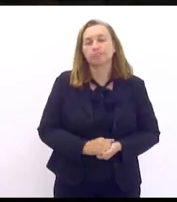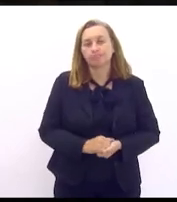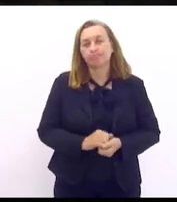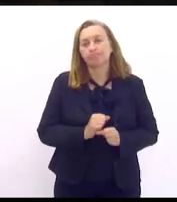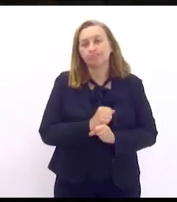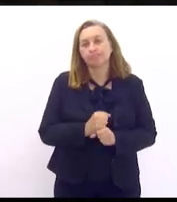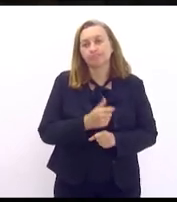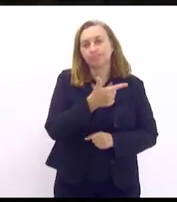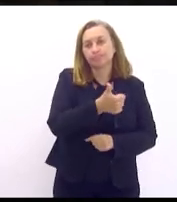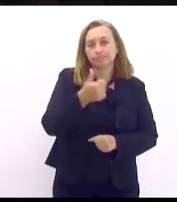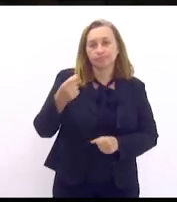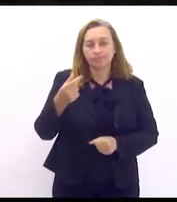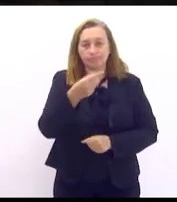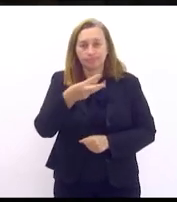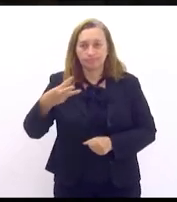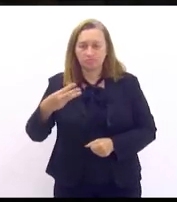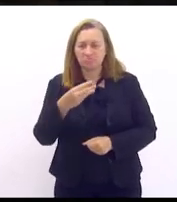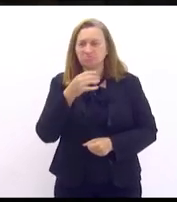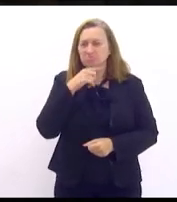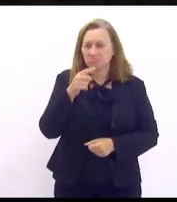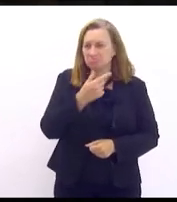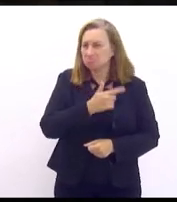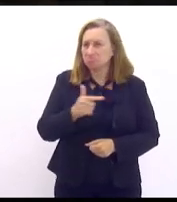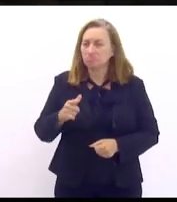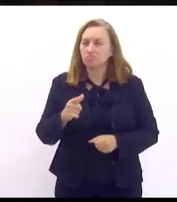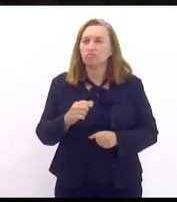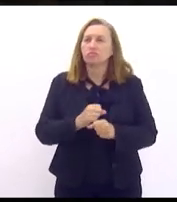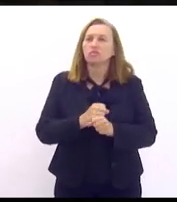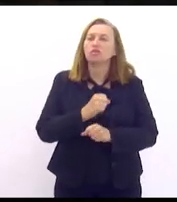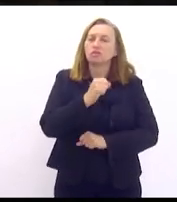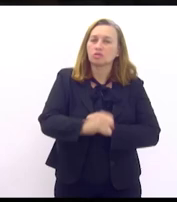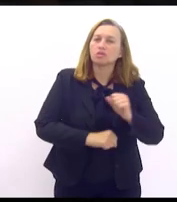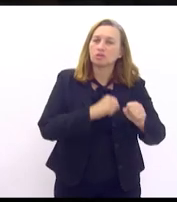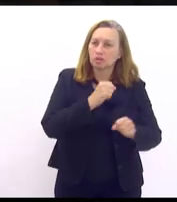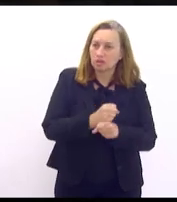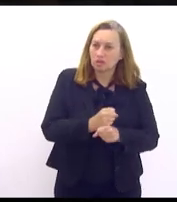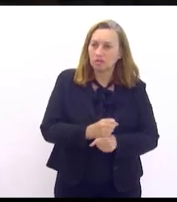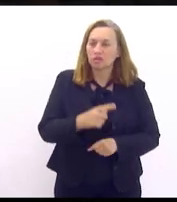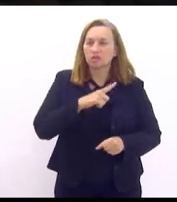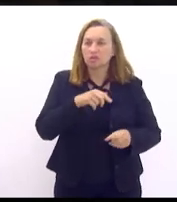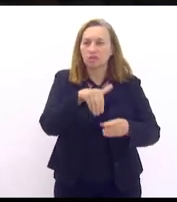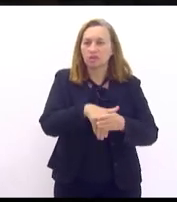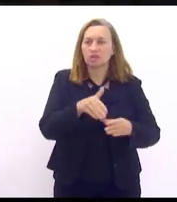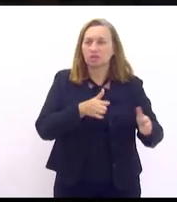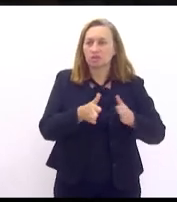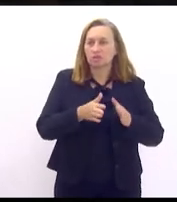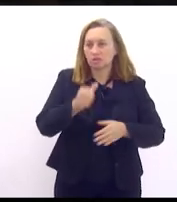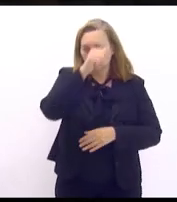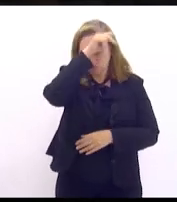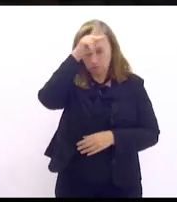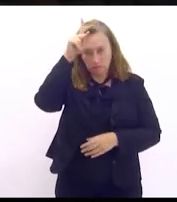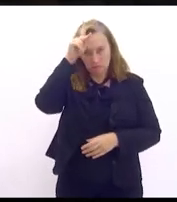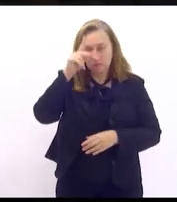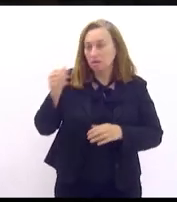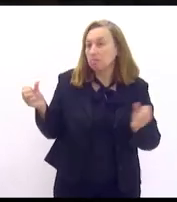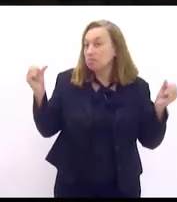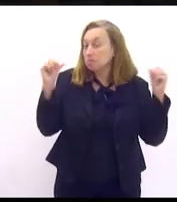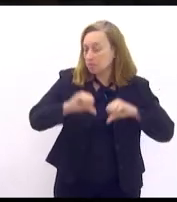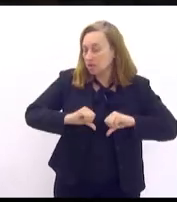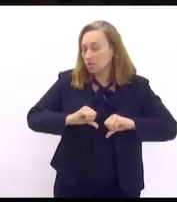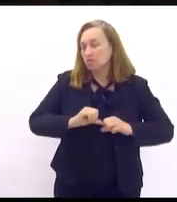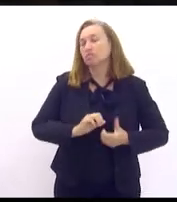ano de 2023, e não tenho dúvidas que no ano de 2024, que a gente terá eleições municipais, esse rombo pode